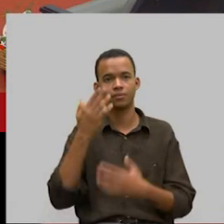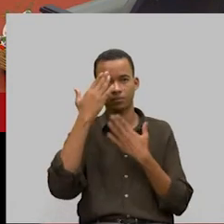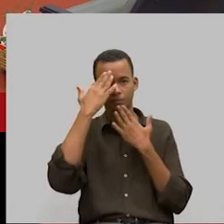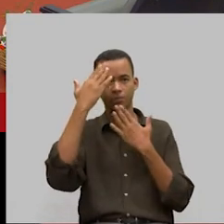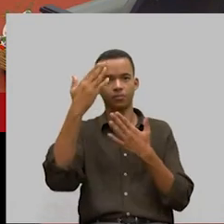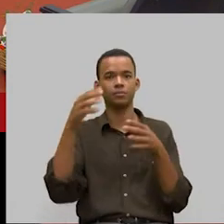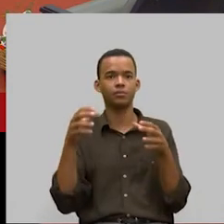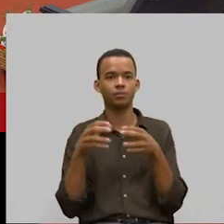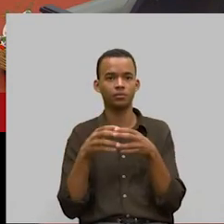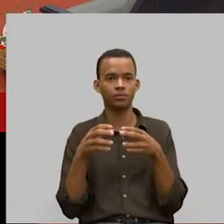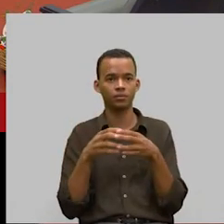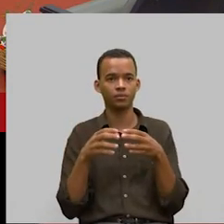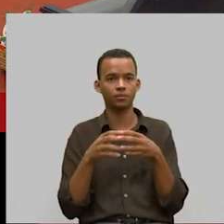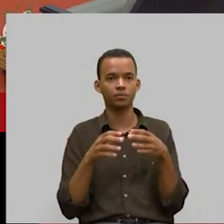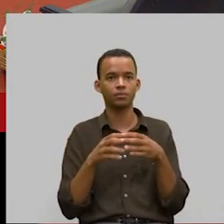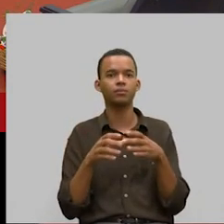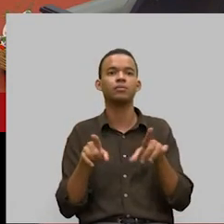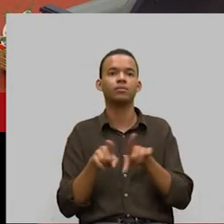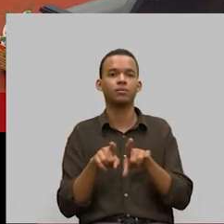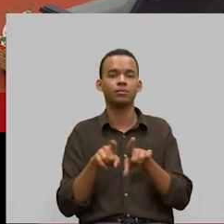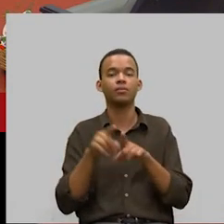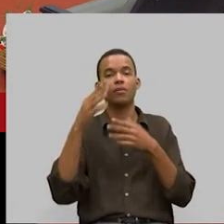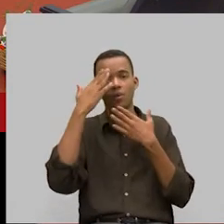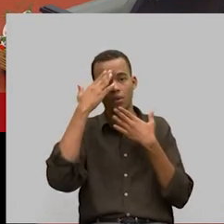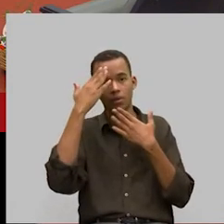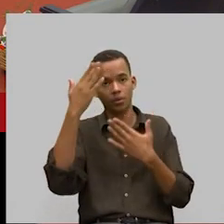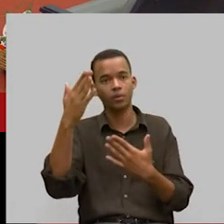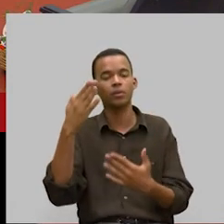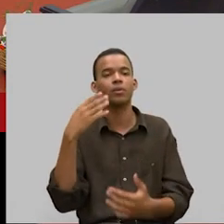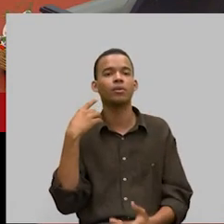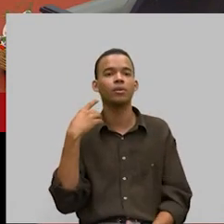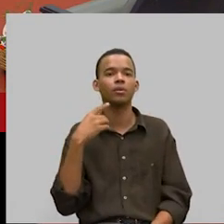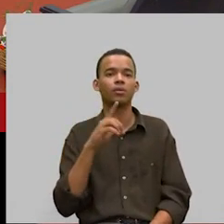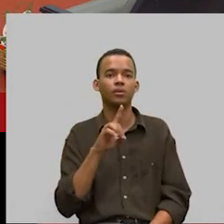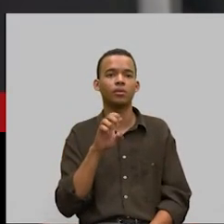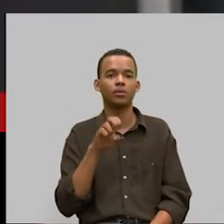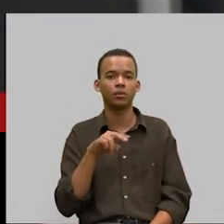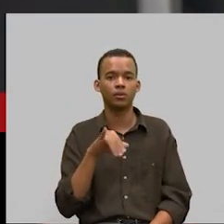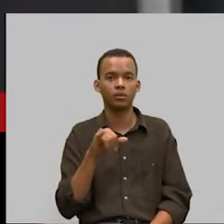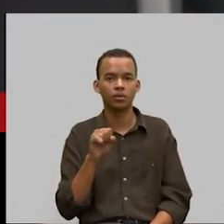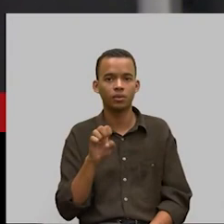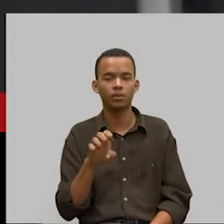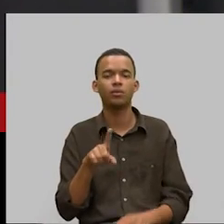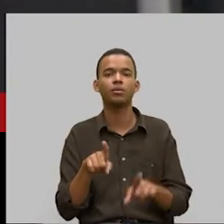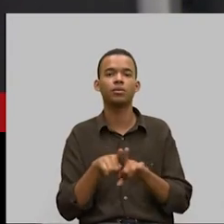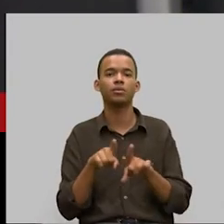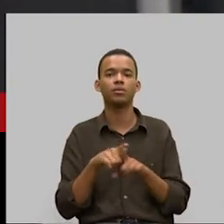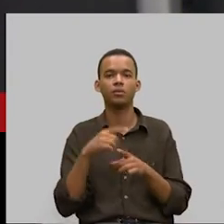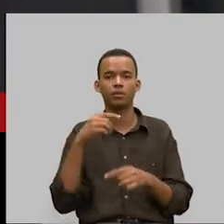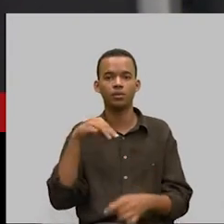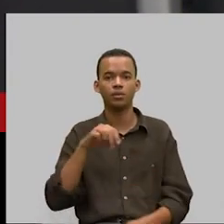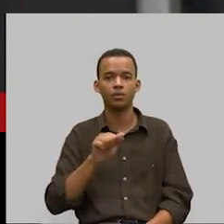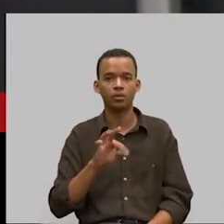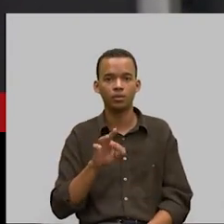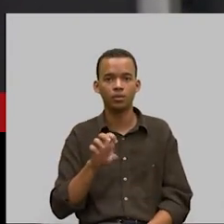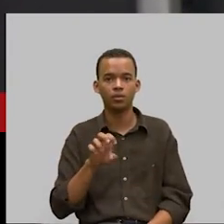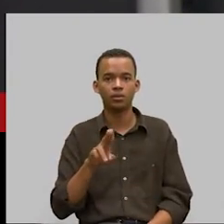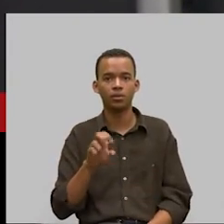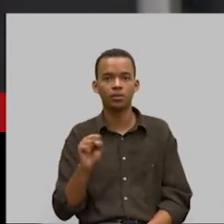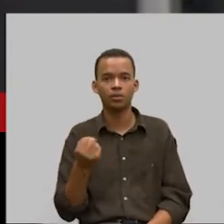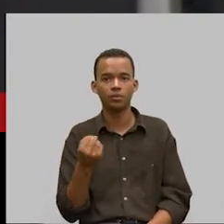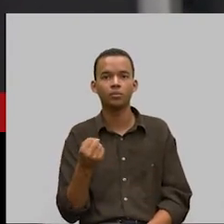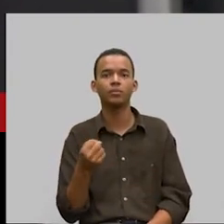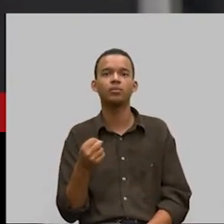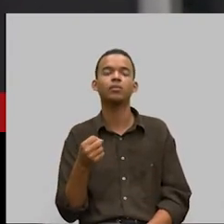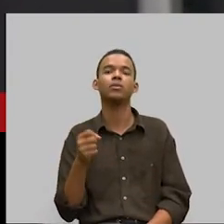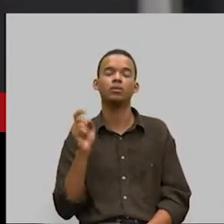comissão Obrigada além de Denise e romano dois nomes Mateus rodarte Feliciana Saldanha